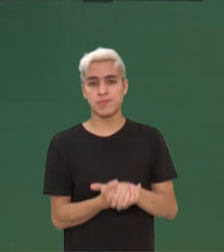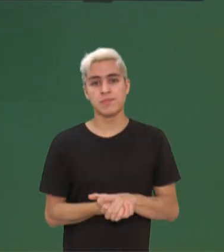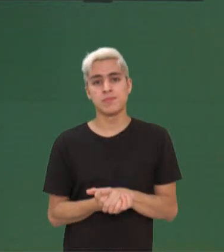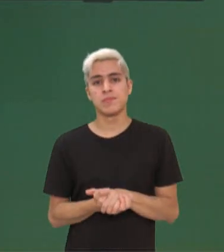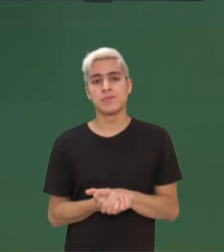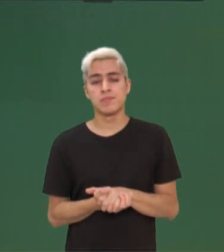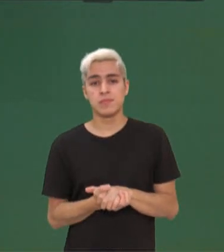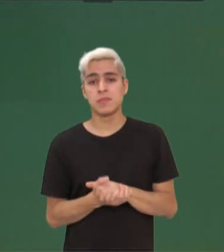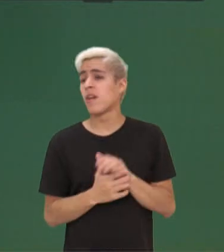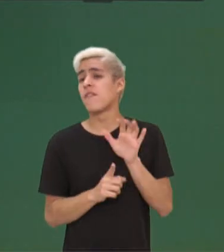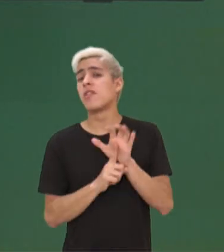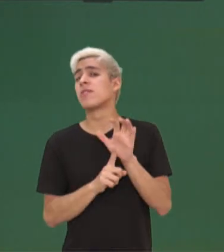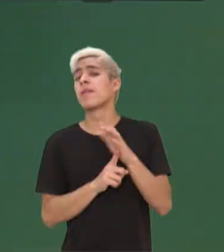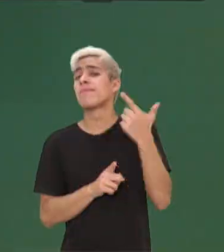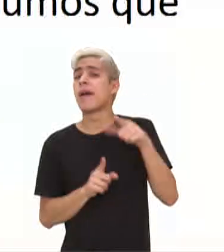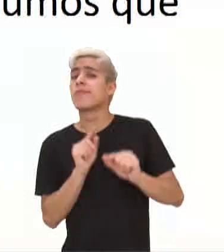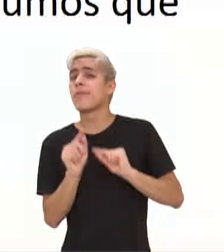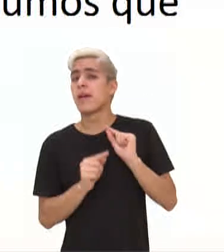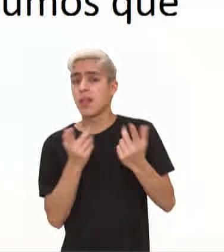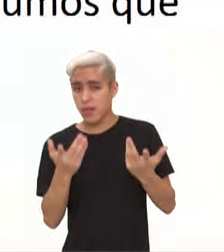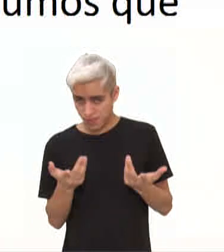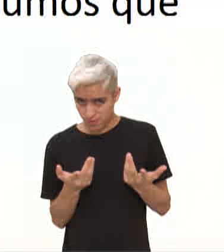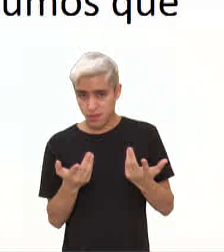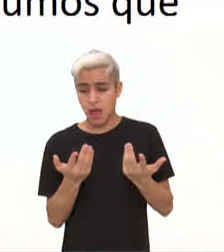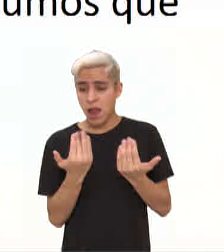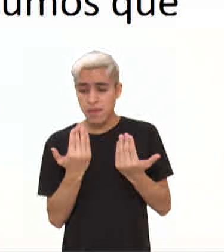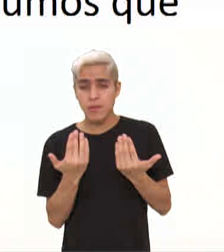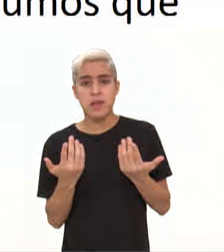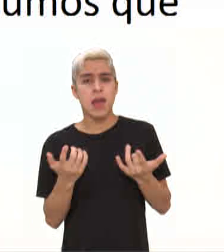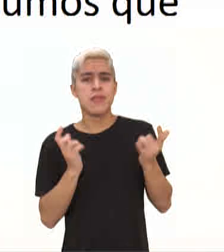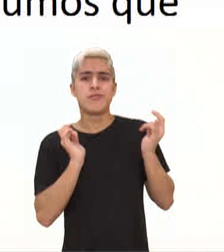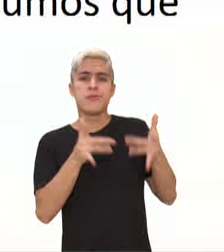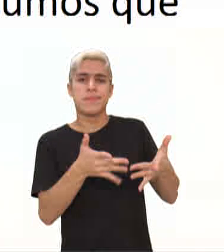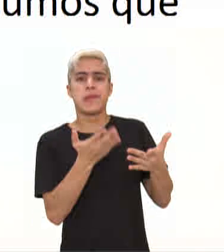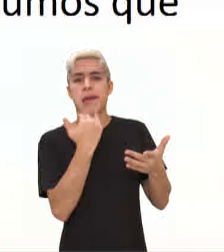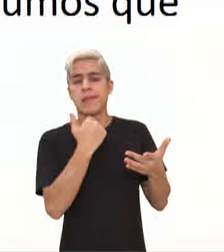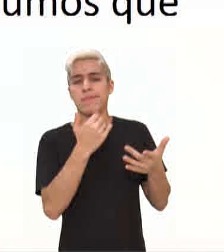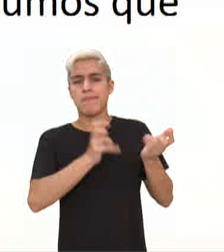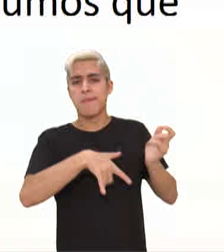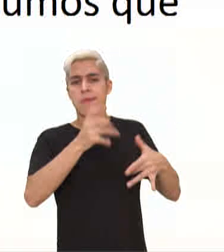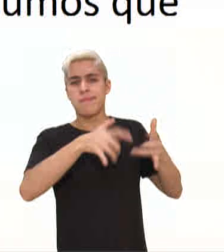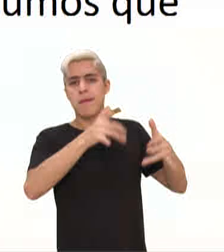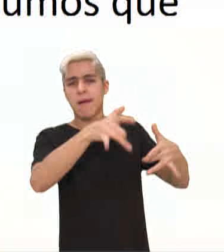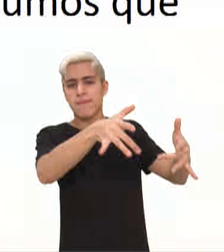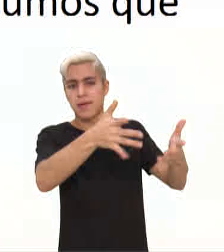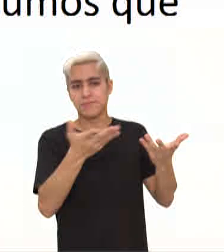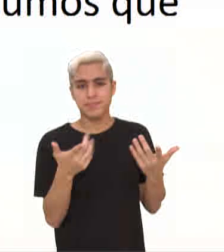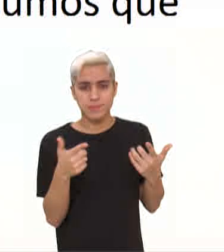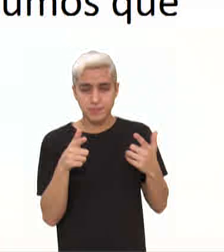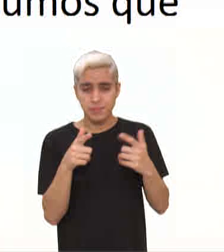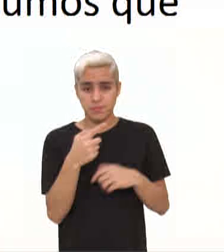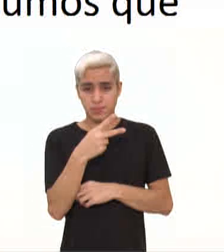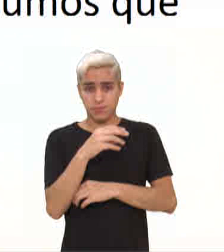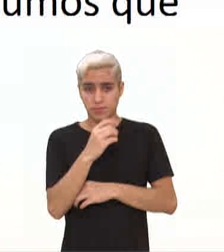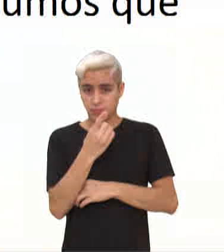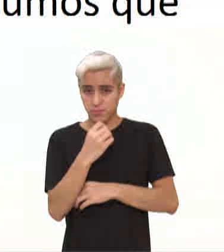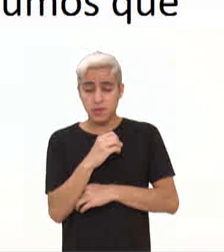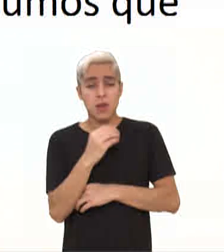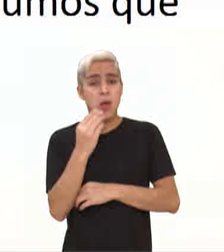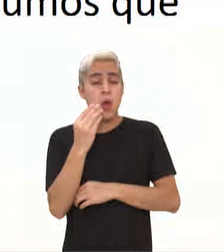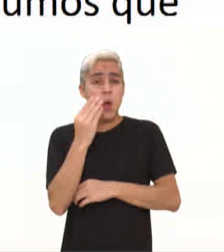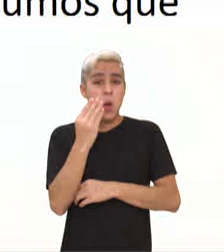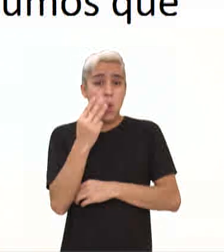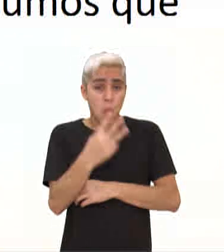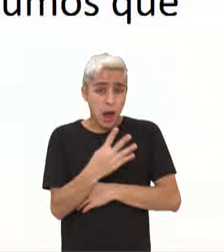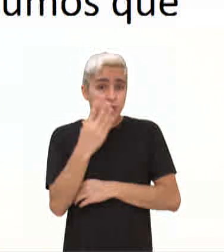fator que influencia na questão alimentar é o desperdício de alimentos, certo? Então, em 2016, 4 bilhões